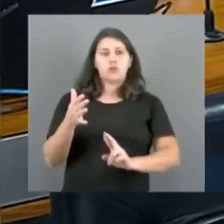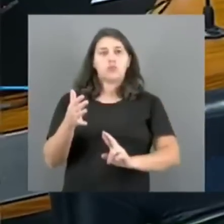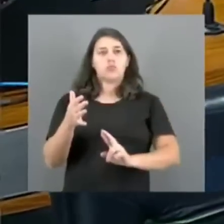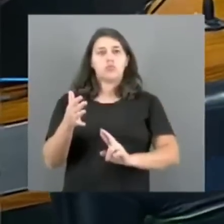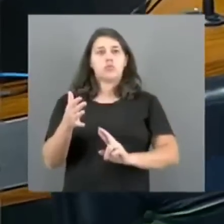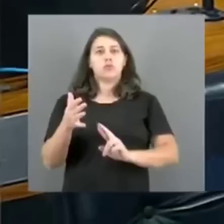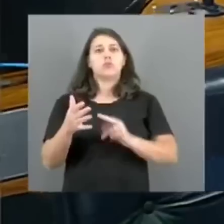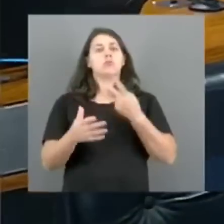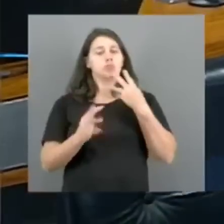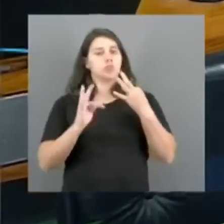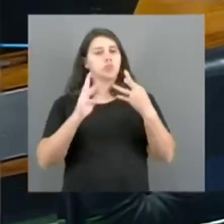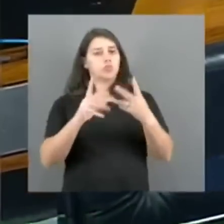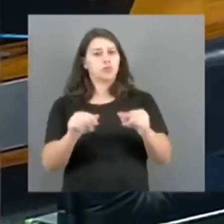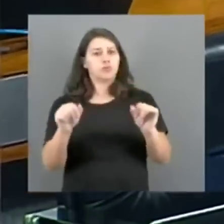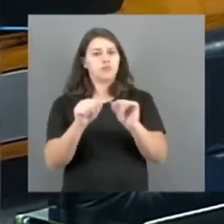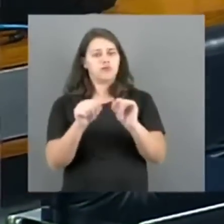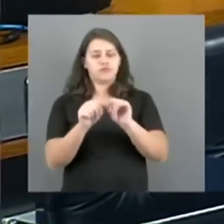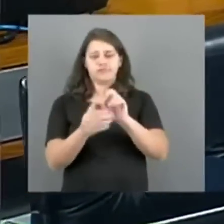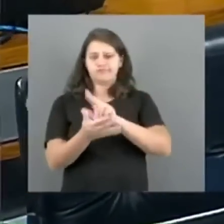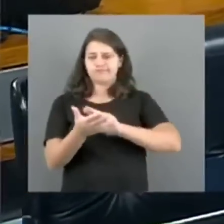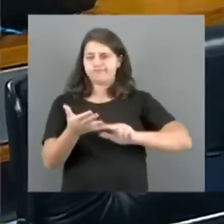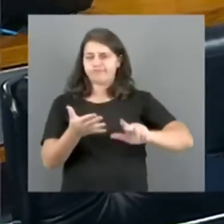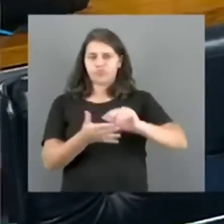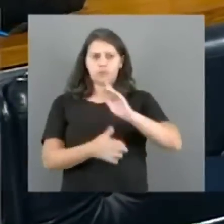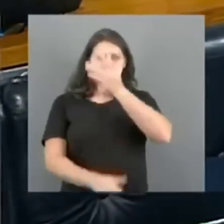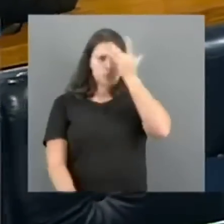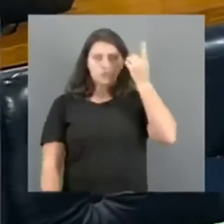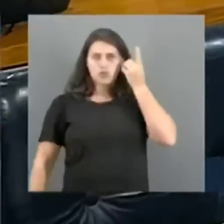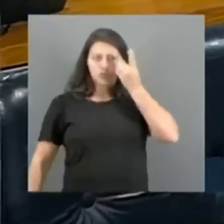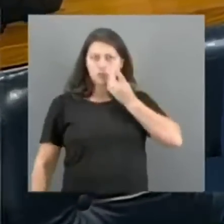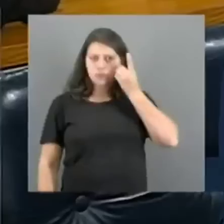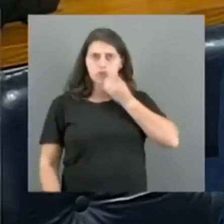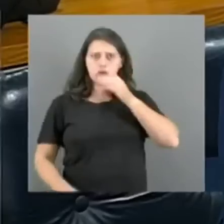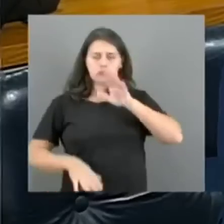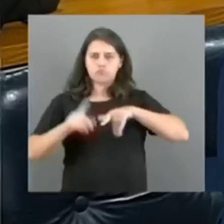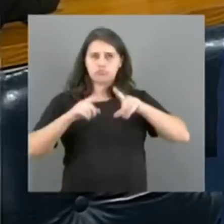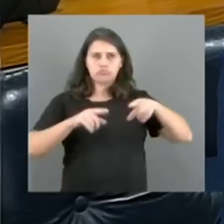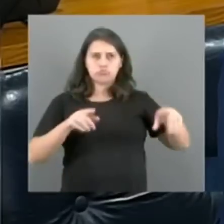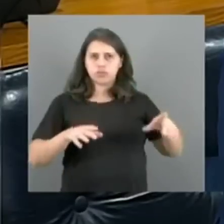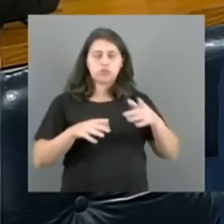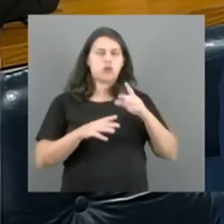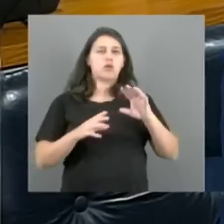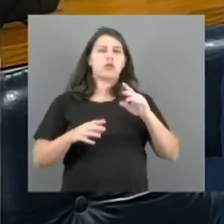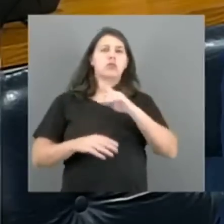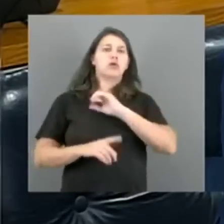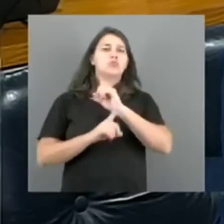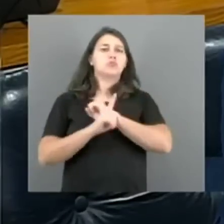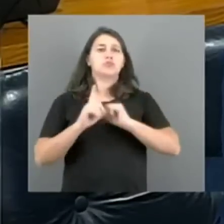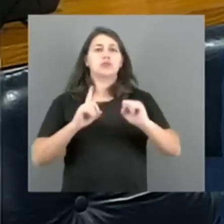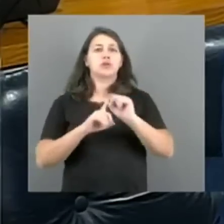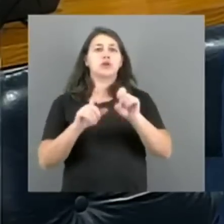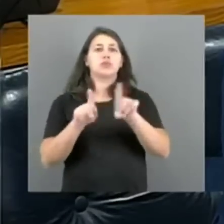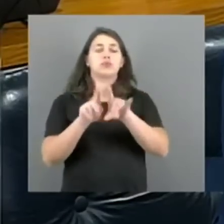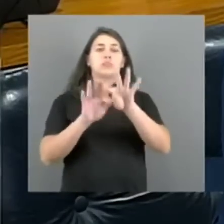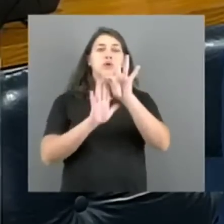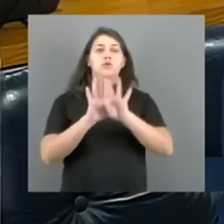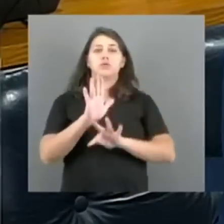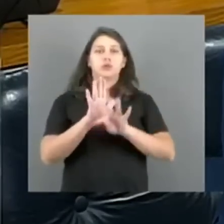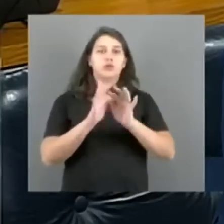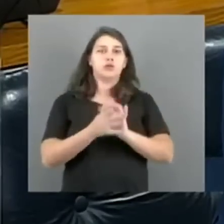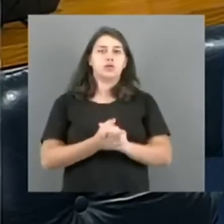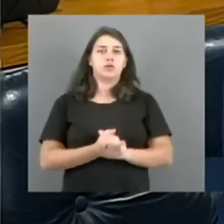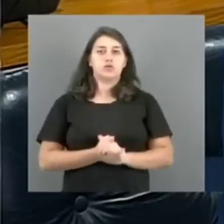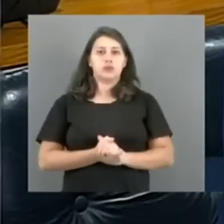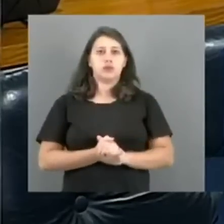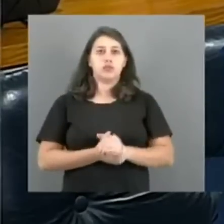pelas demandas atendidas de vários deputados aqui, de vários setores da sociedade. E no texto